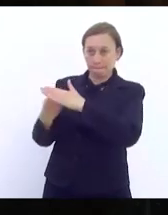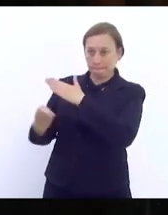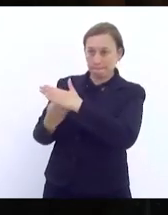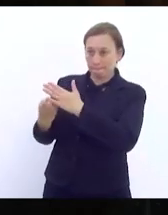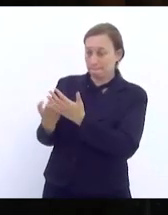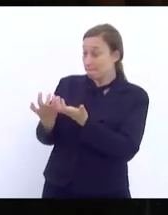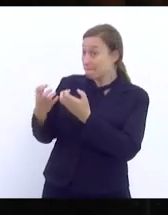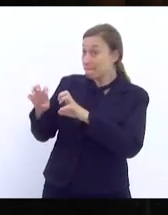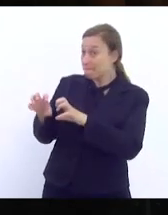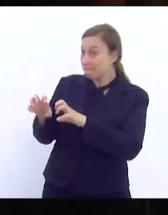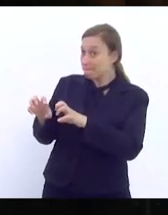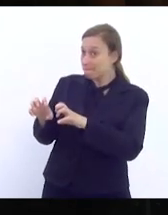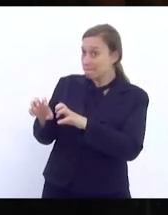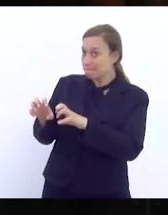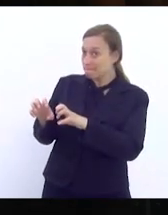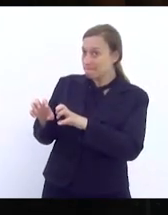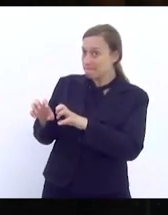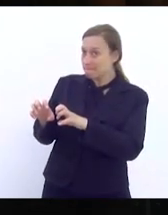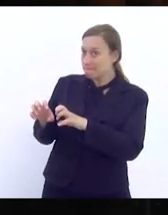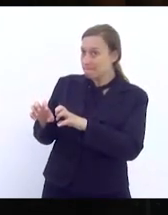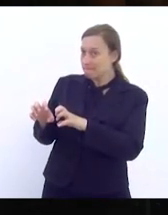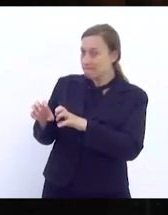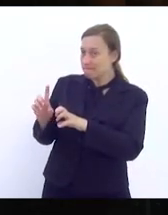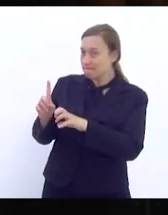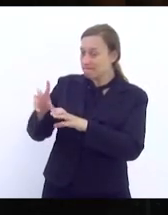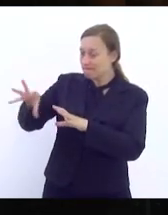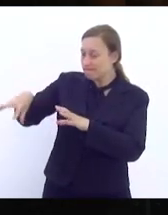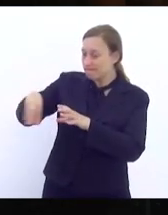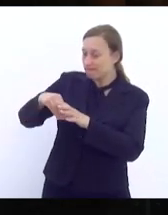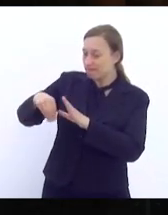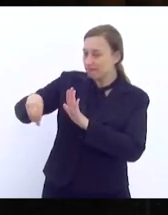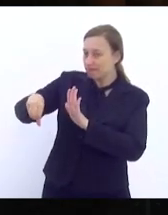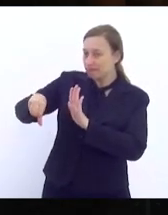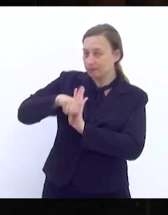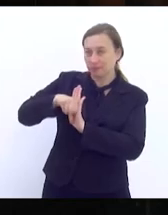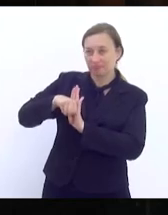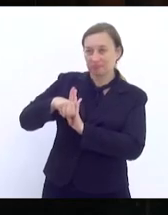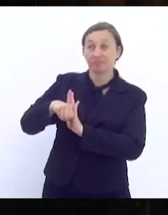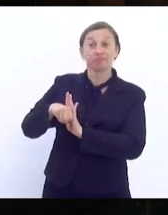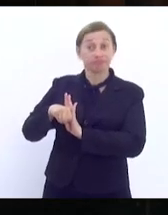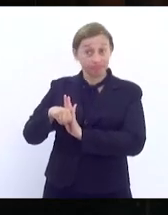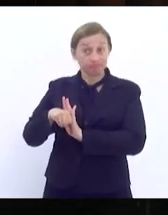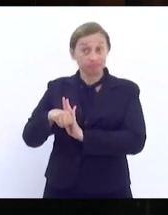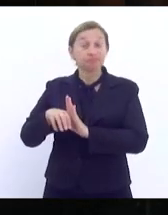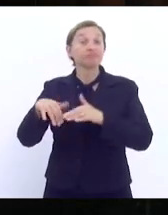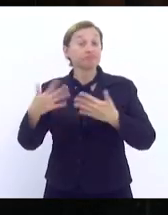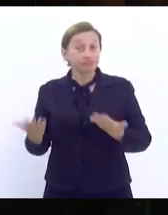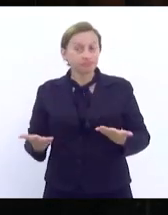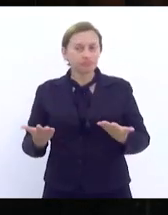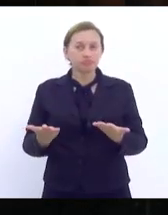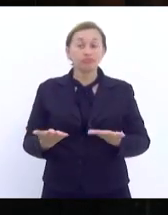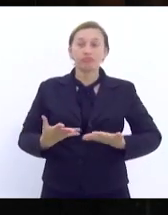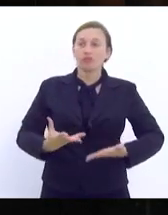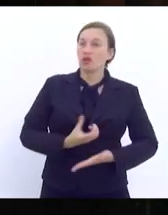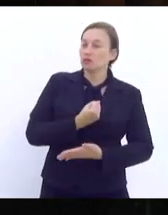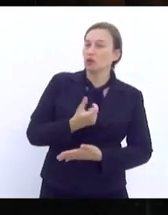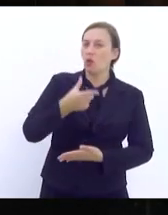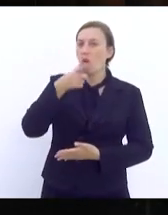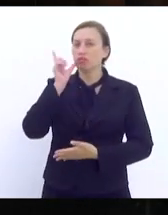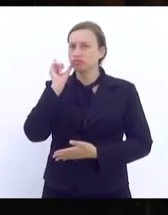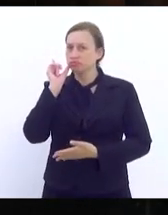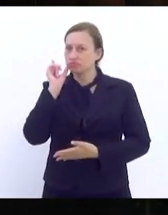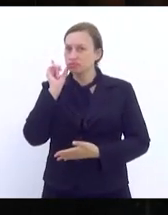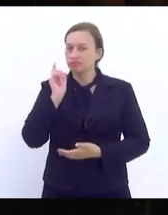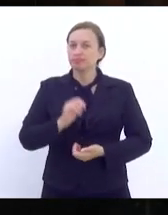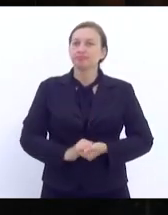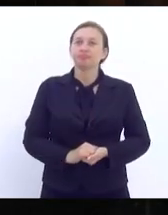na sacanagem não estariam no esquema criminoso que foi montado lá e daí qual a minha surpresa ontem